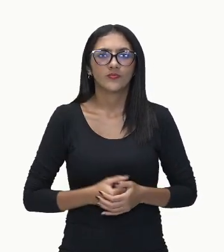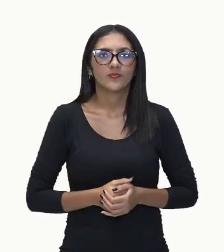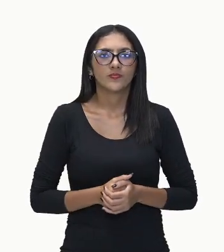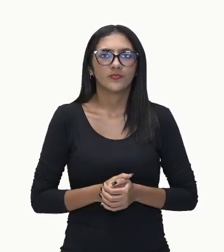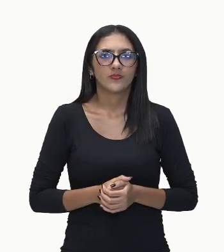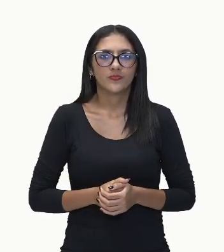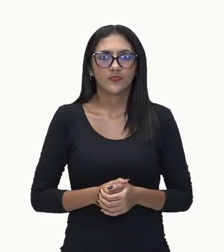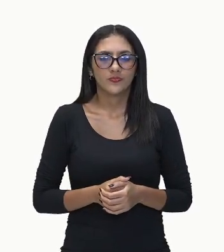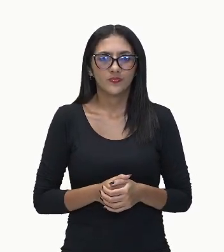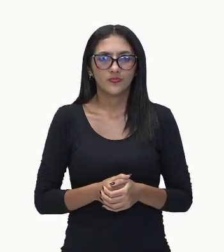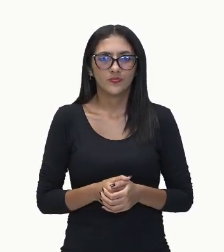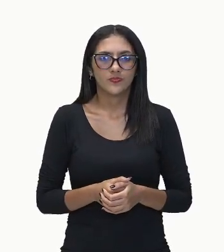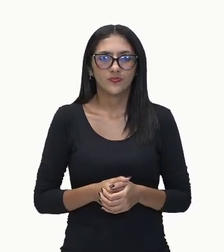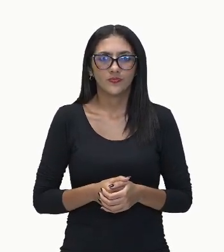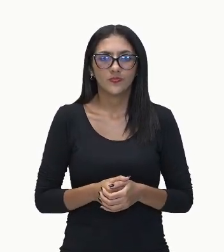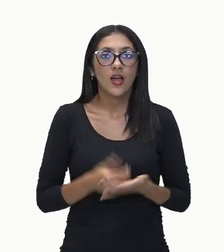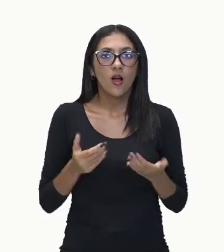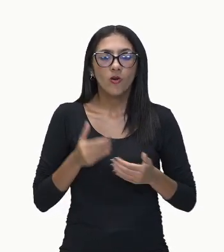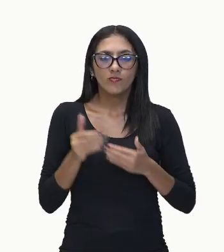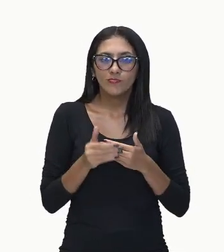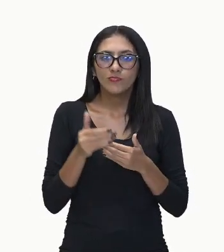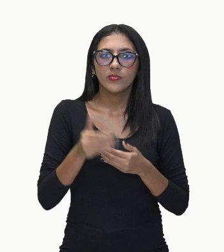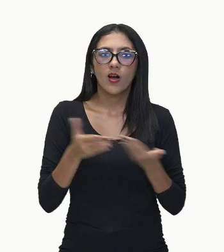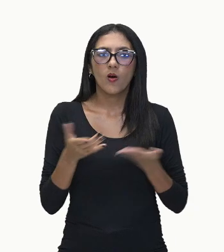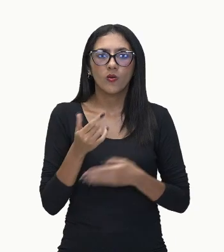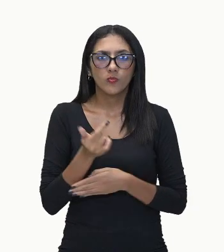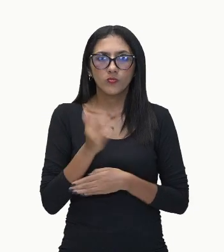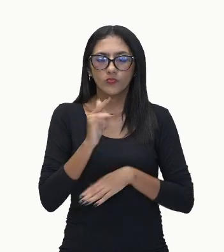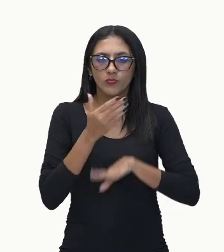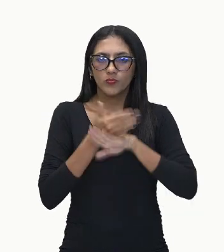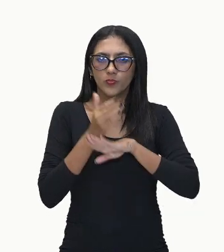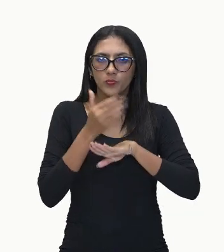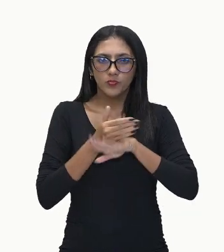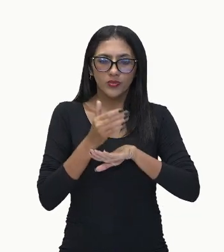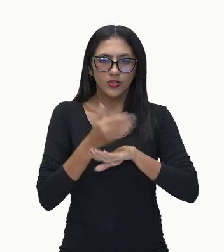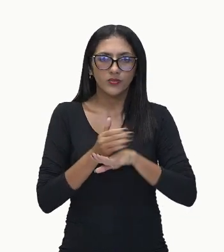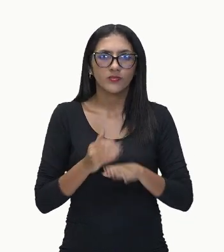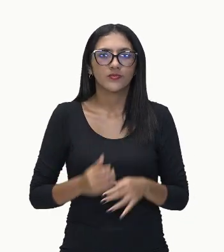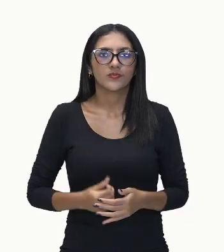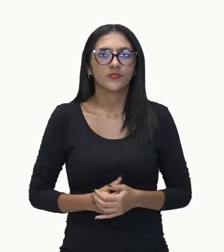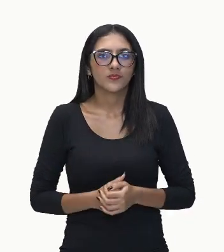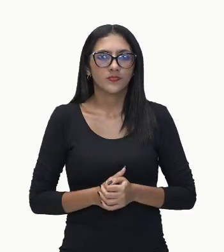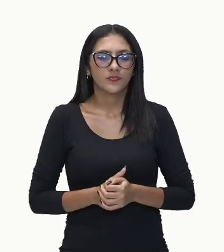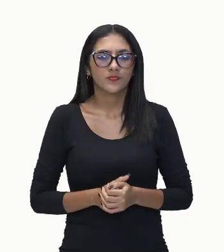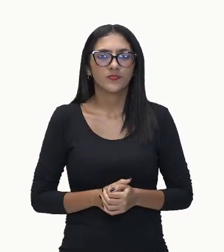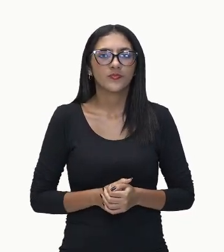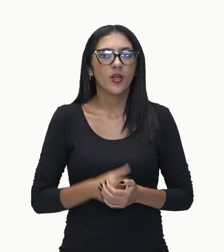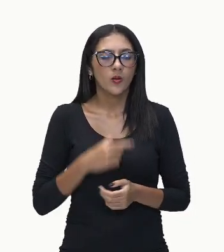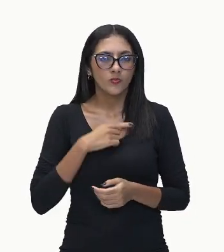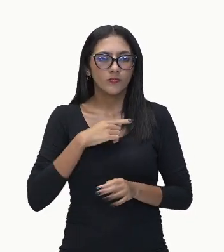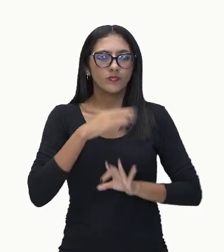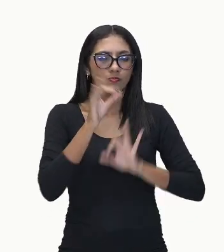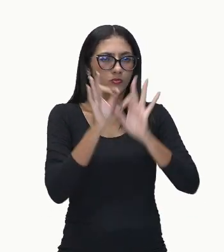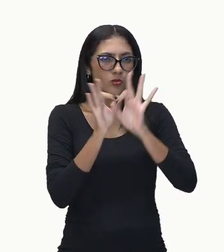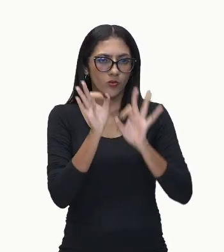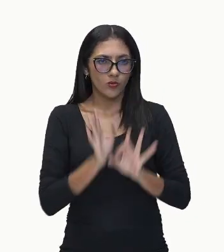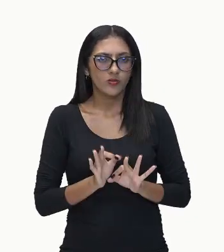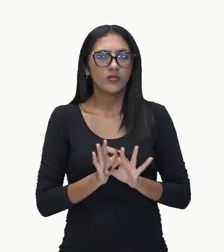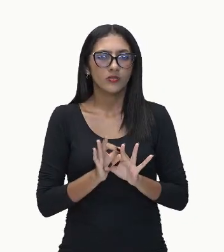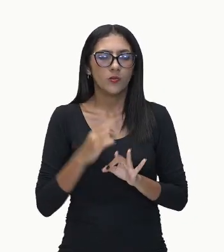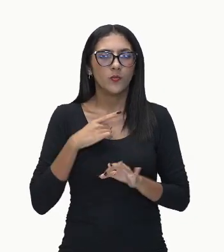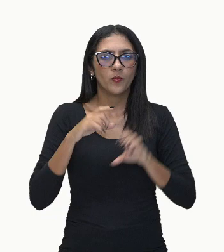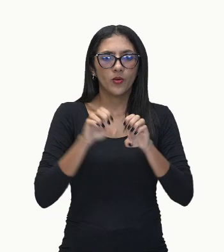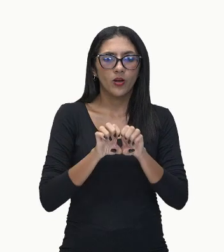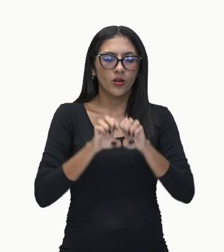bom vamos continuar porque agora nós vamos continuar nossa questão né pra gente completar as lacunas para que a equação